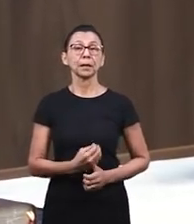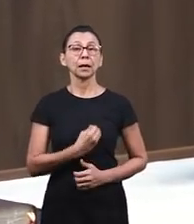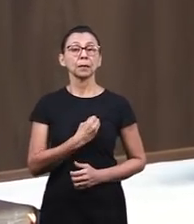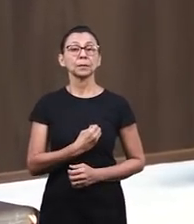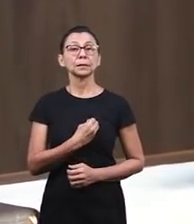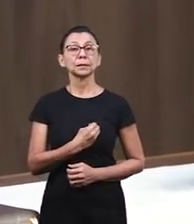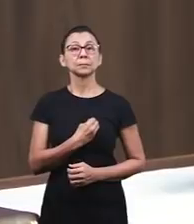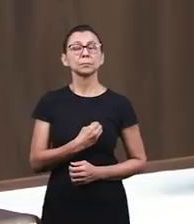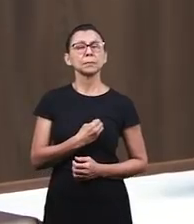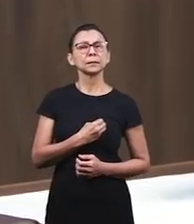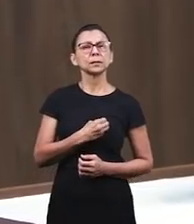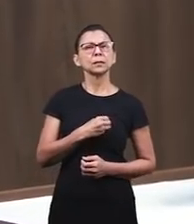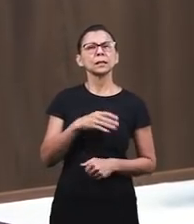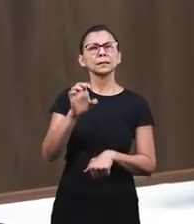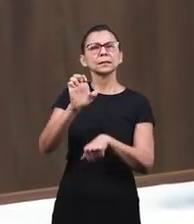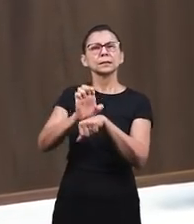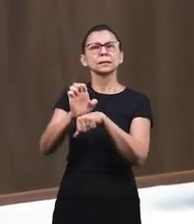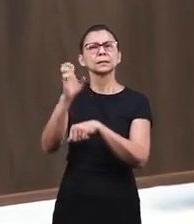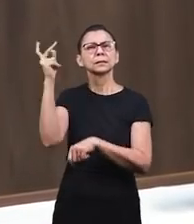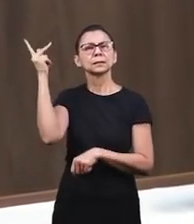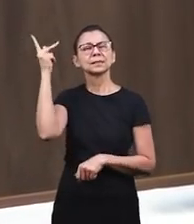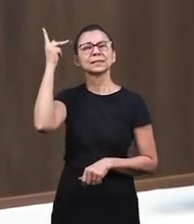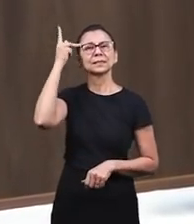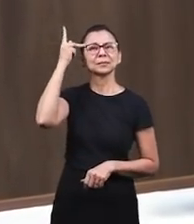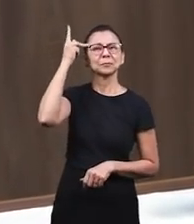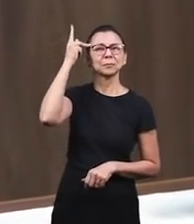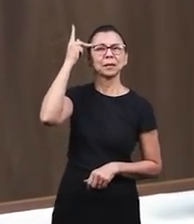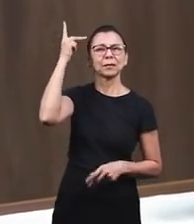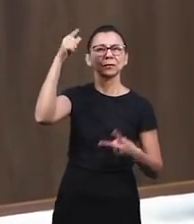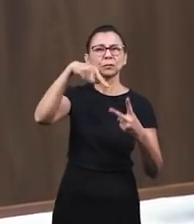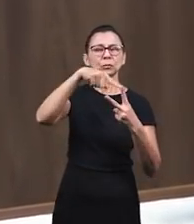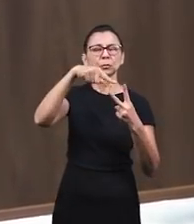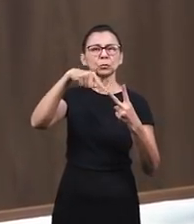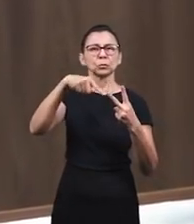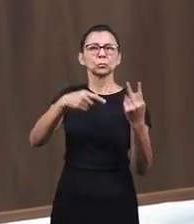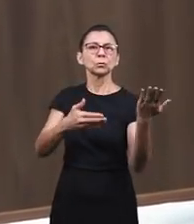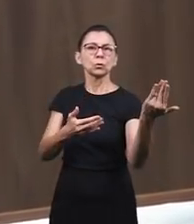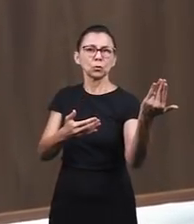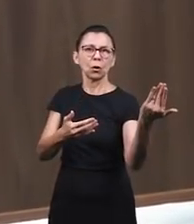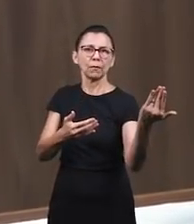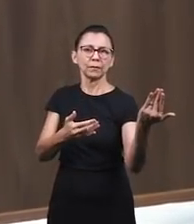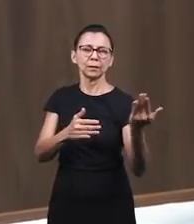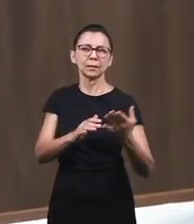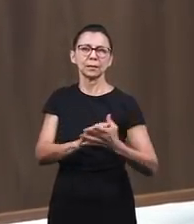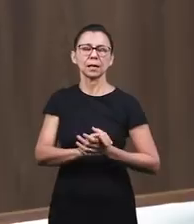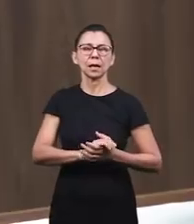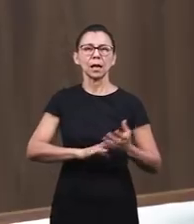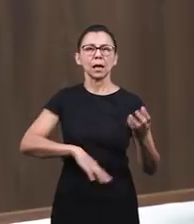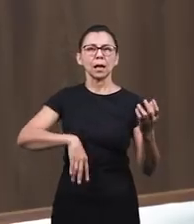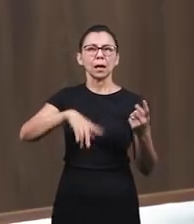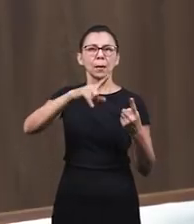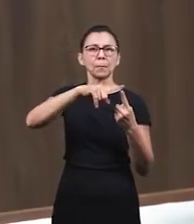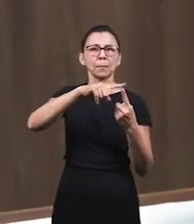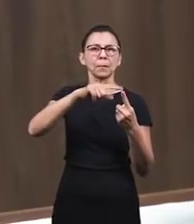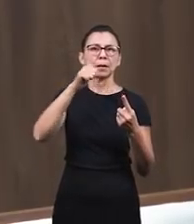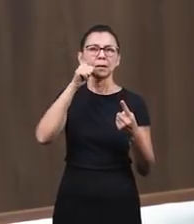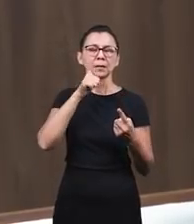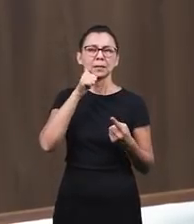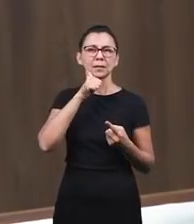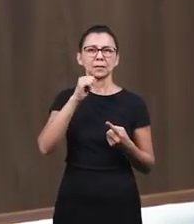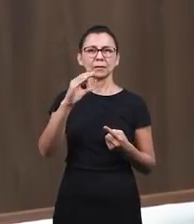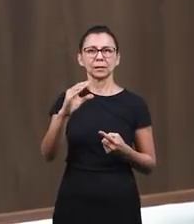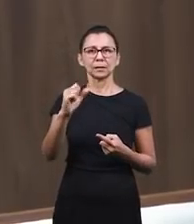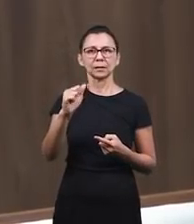irmãos de São Paulo. Nós temos aqui 2 jovens que vão responder. Primeiro, a nossa irmã Carolina